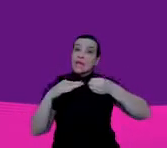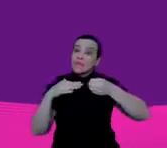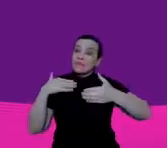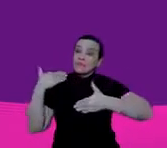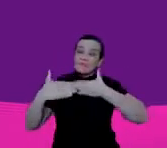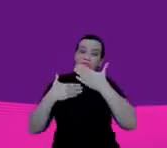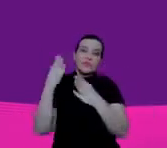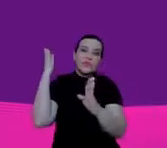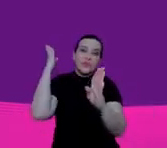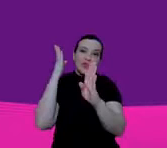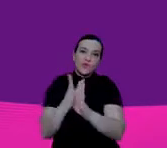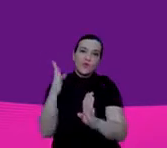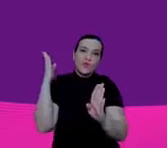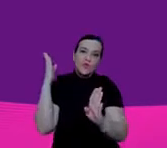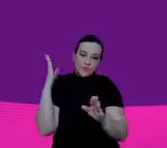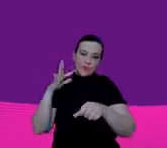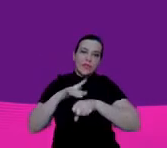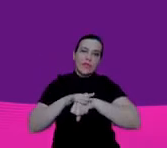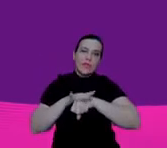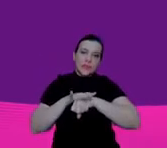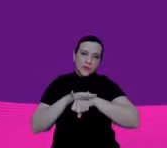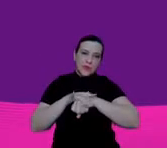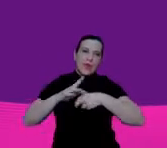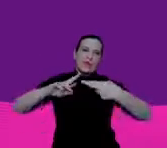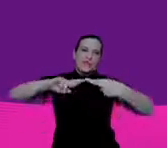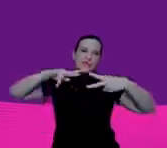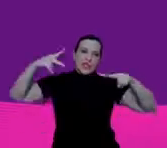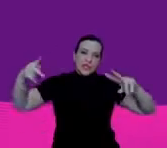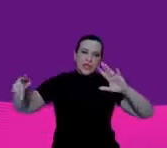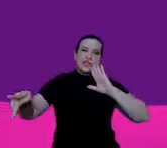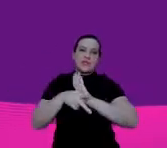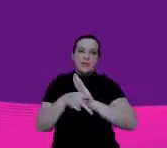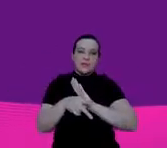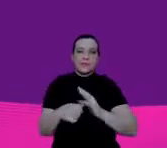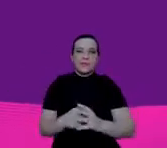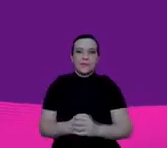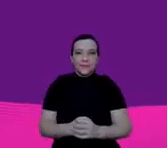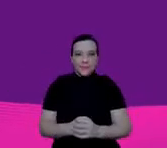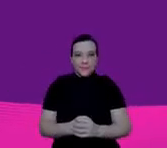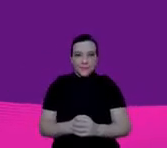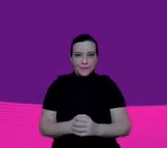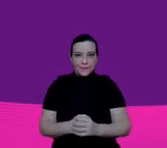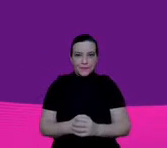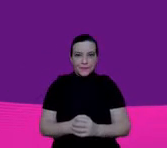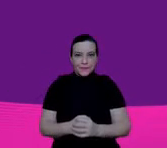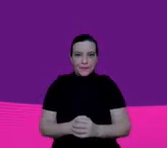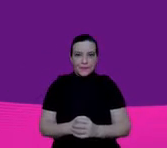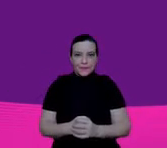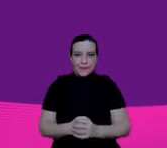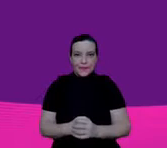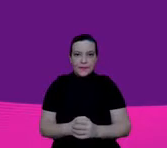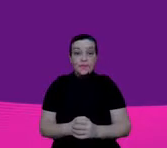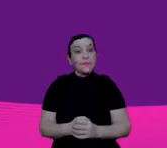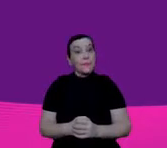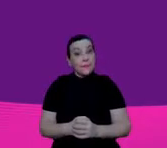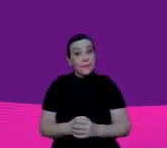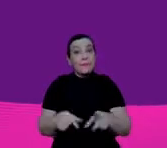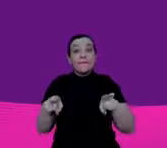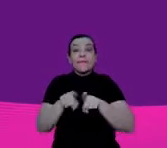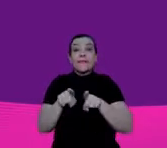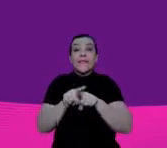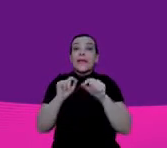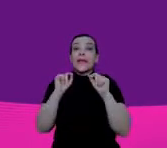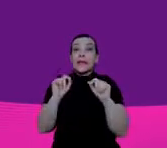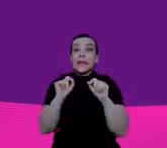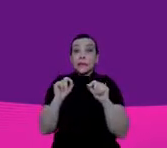comum de perda dos neurônios dopaminérgicos. Em relação aos critérios diagnósticos da doença, os